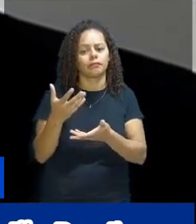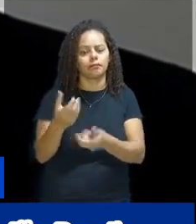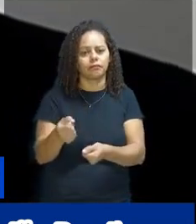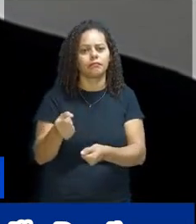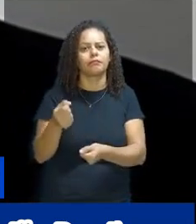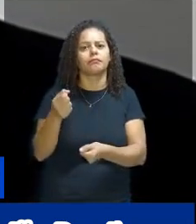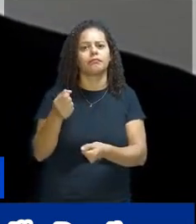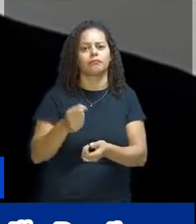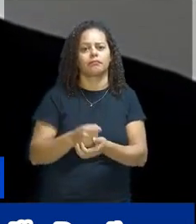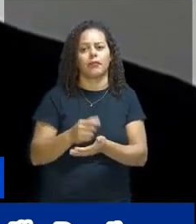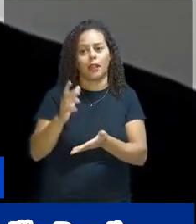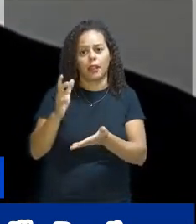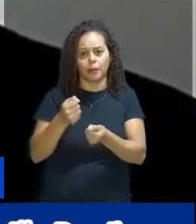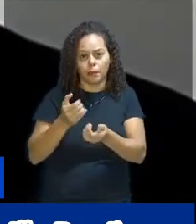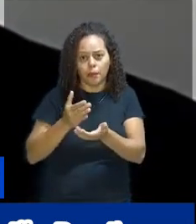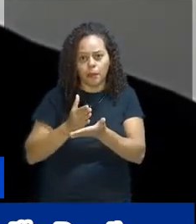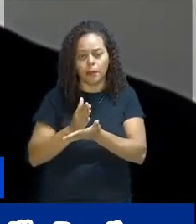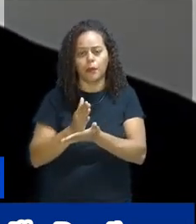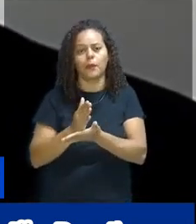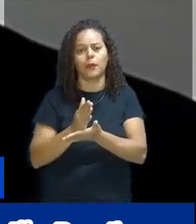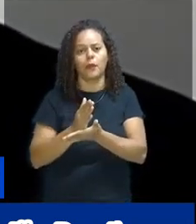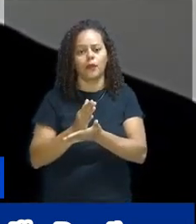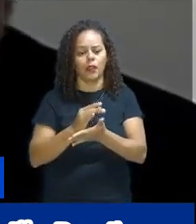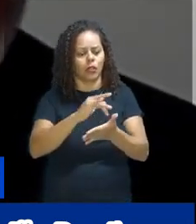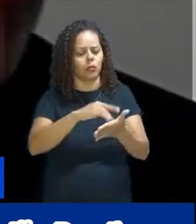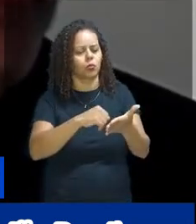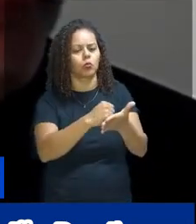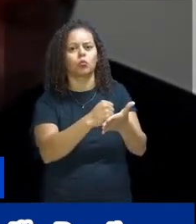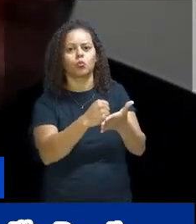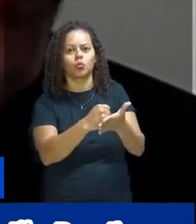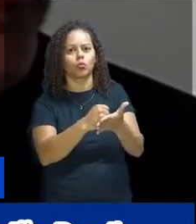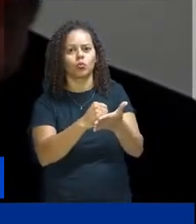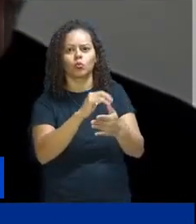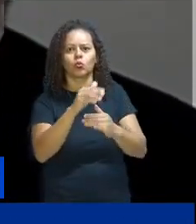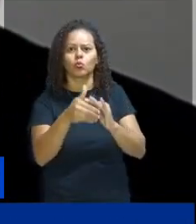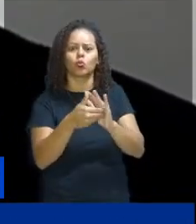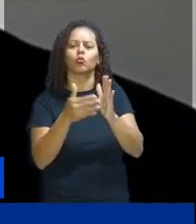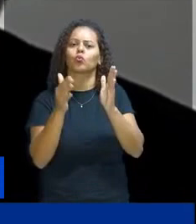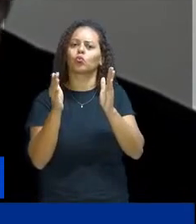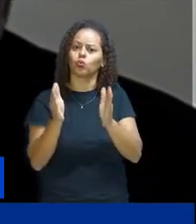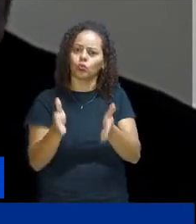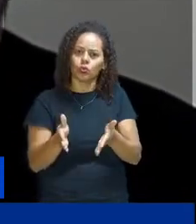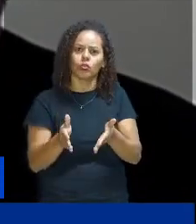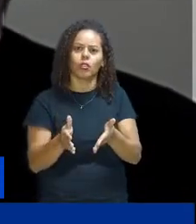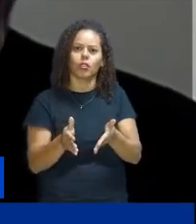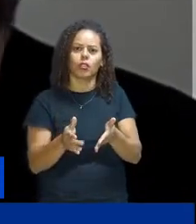a aprovação sem ressalva das contas, tá, do União Brasil,